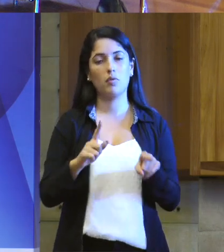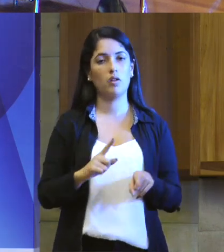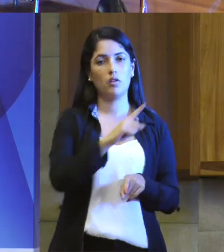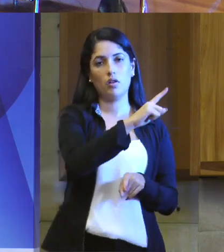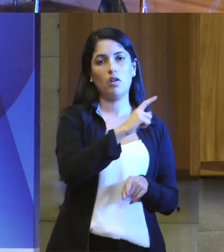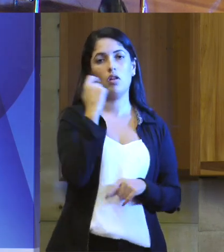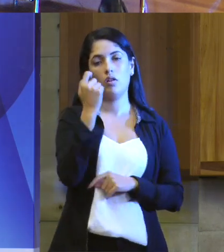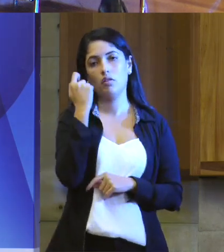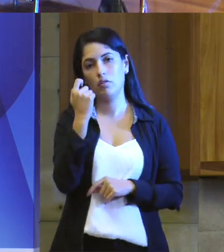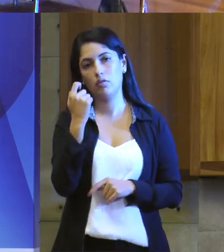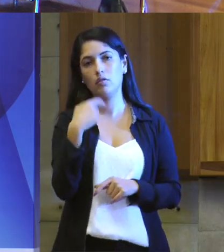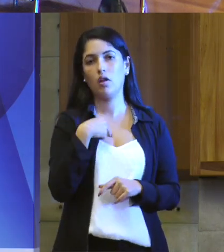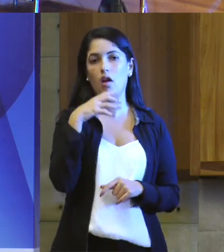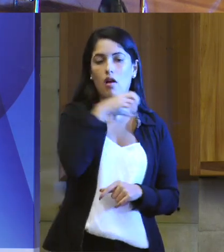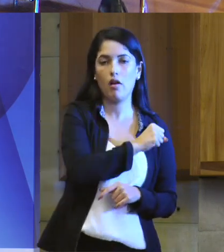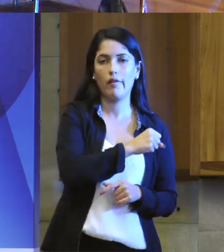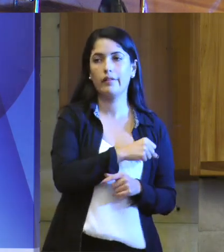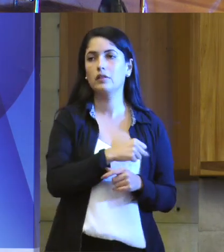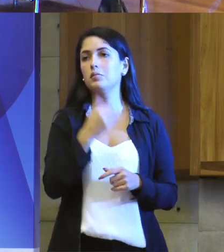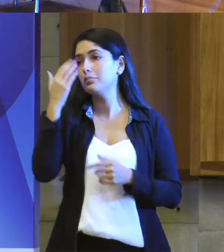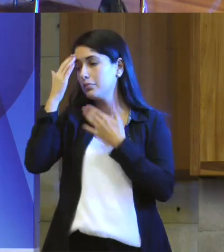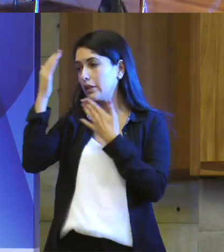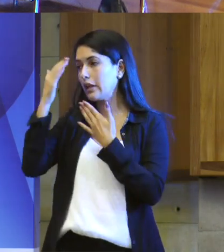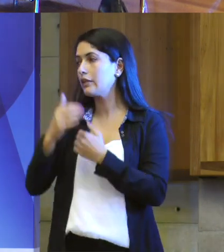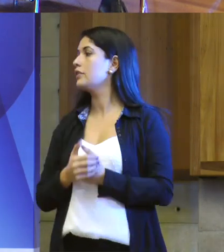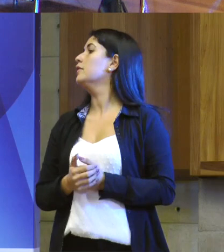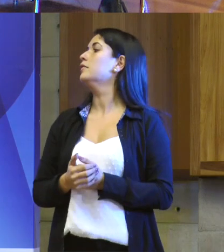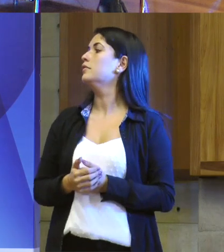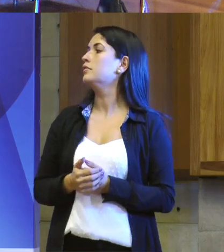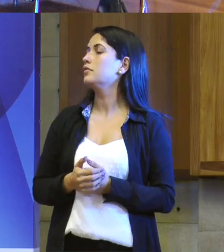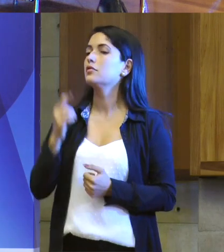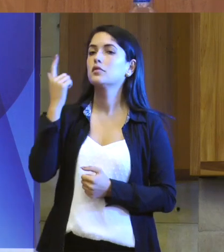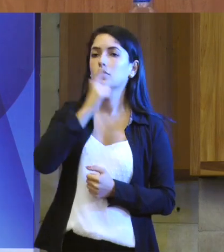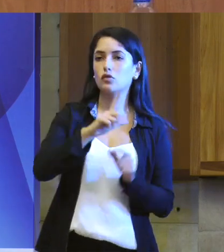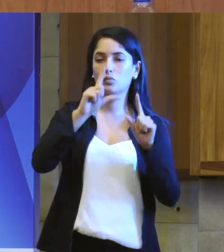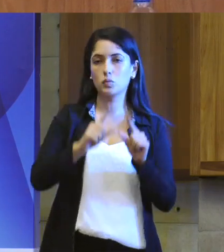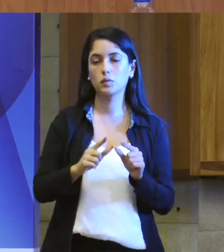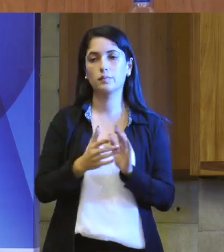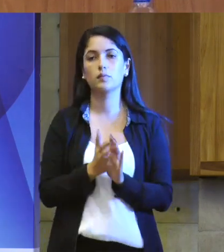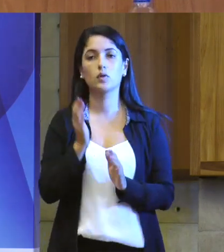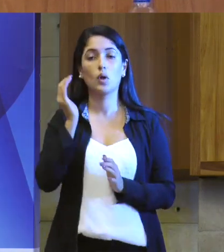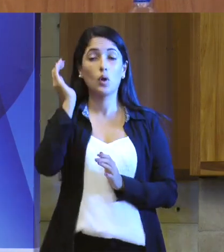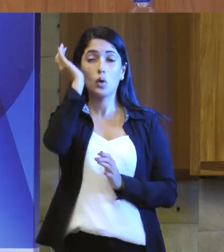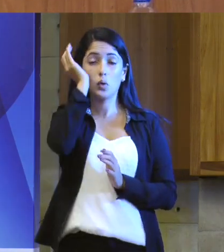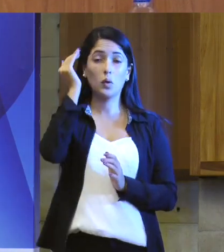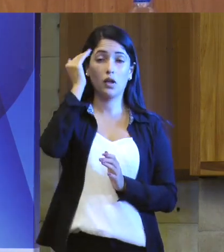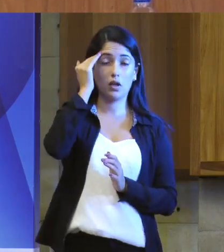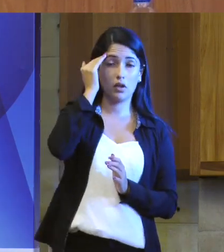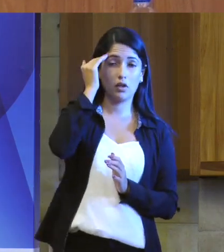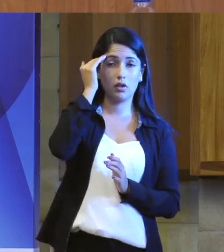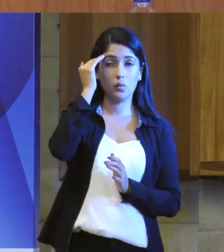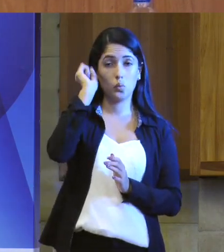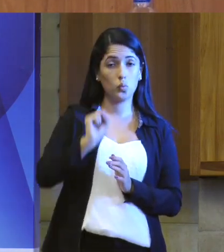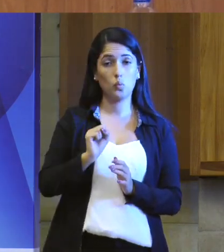nível de ambição e de rapidez desculpa obrigado vera é diminuiu com a coreia do sul nós não estamos